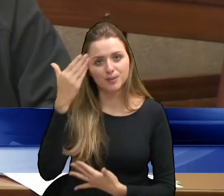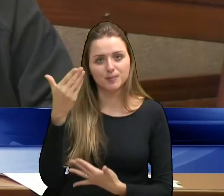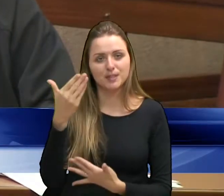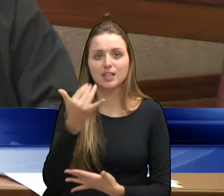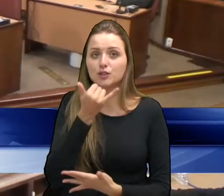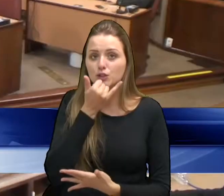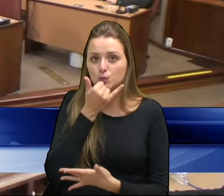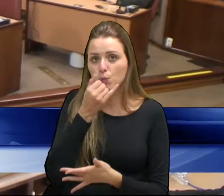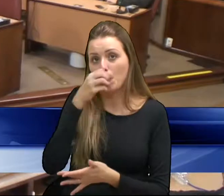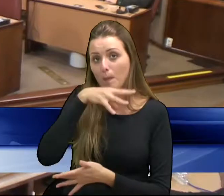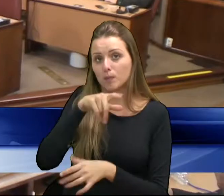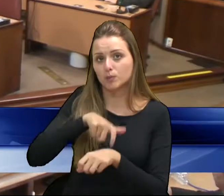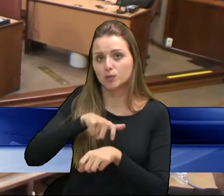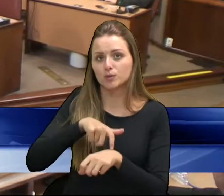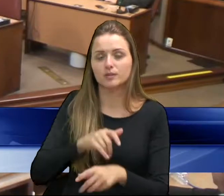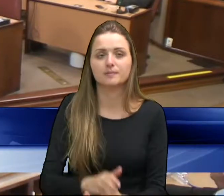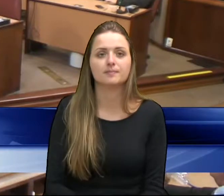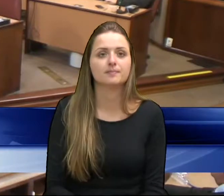desculpe abusar.